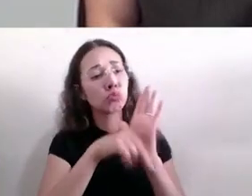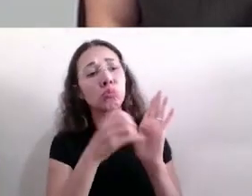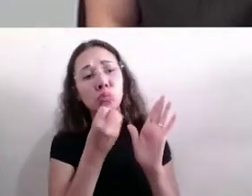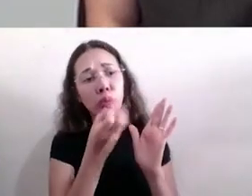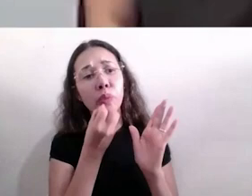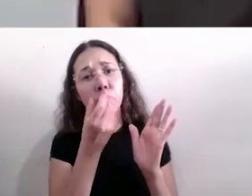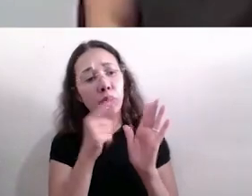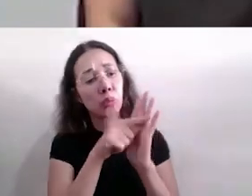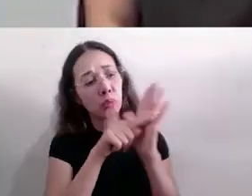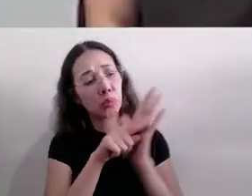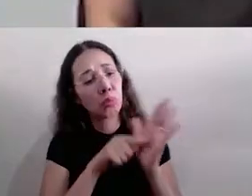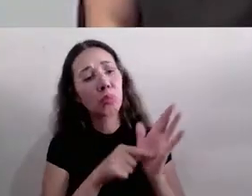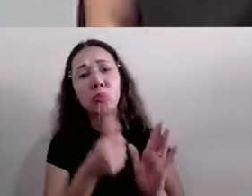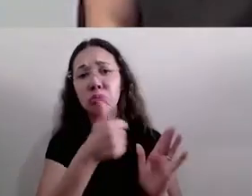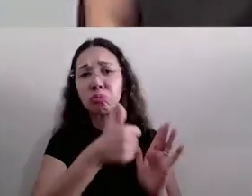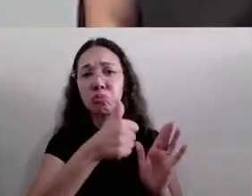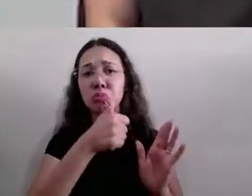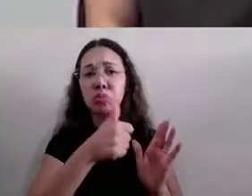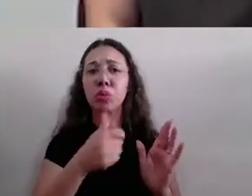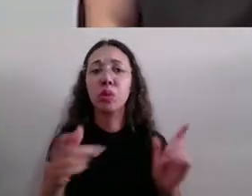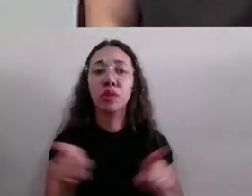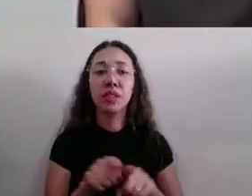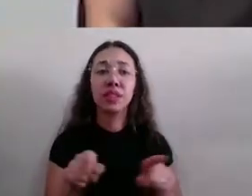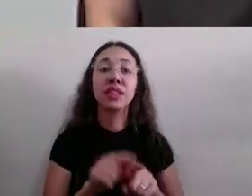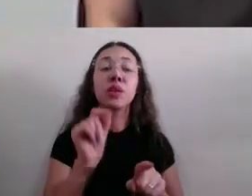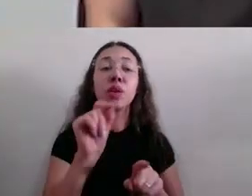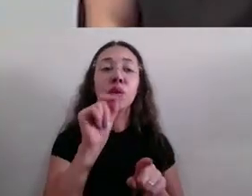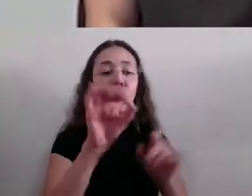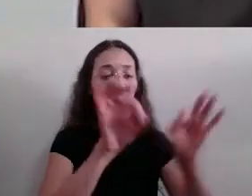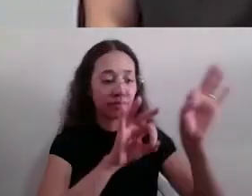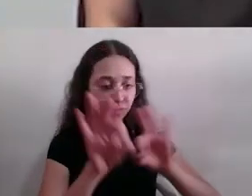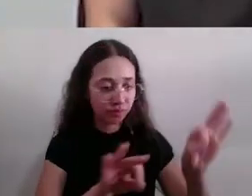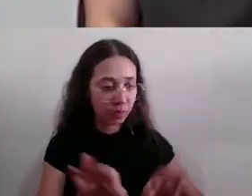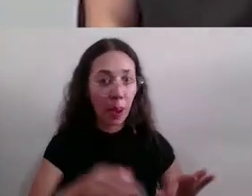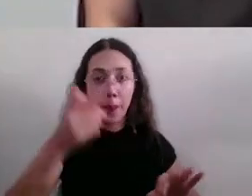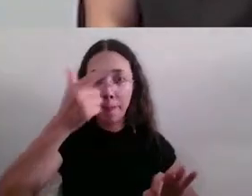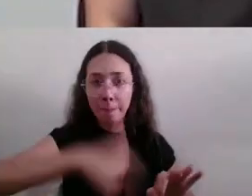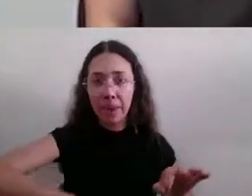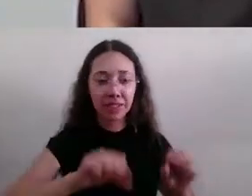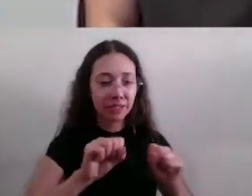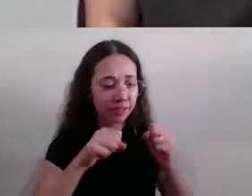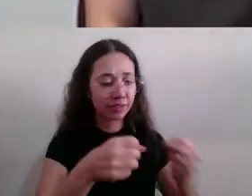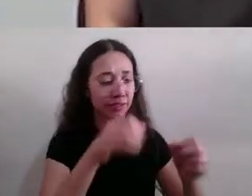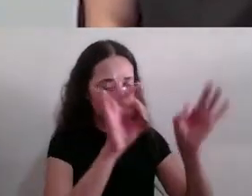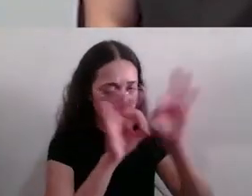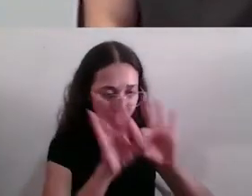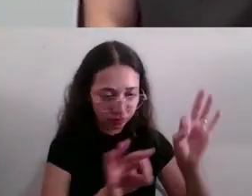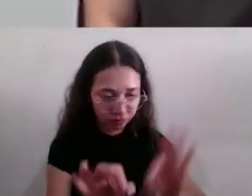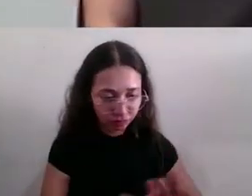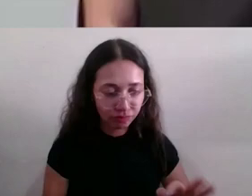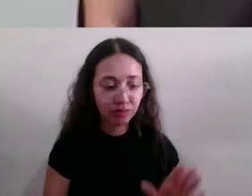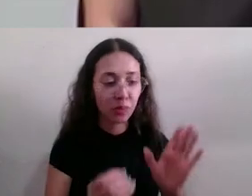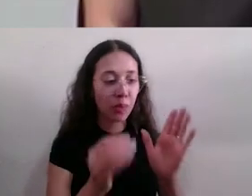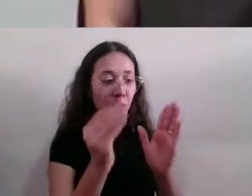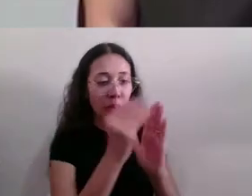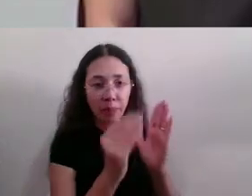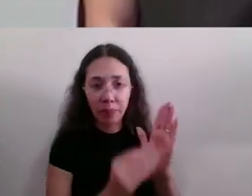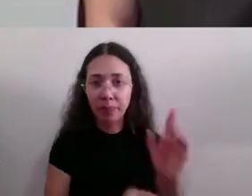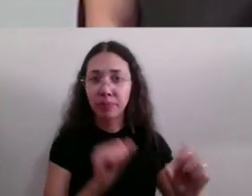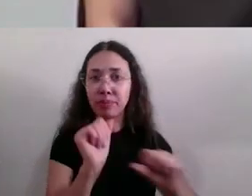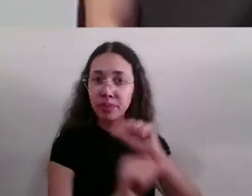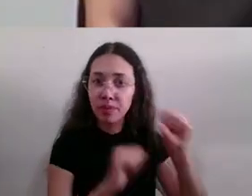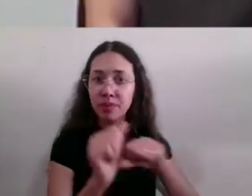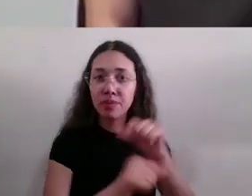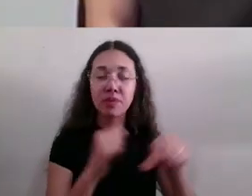exitoso, encampou a ideia e estruturou os núcleos da maneira como ele está hoje, né, que acabou convertendo algumas varas e, portanto,